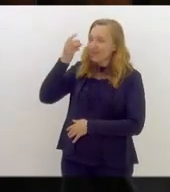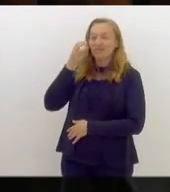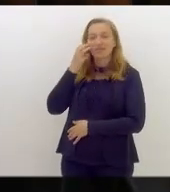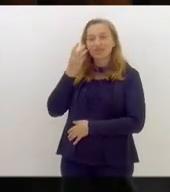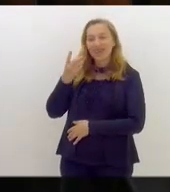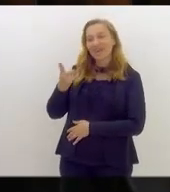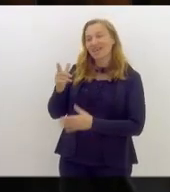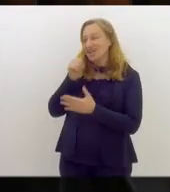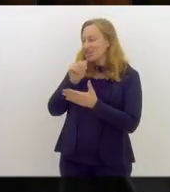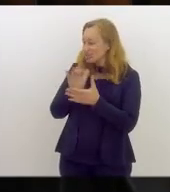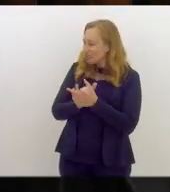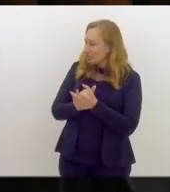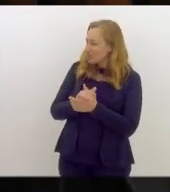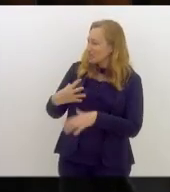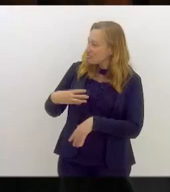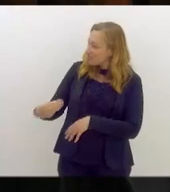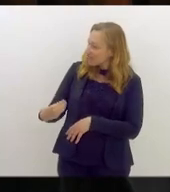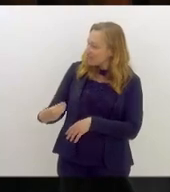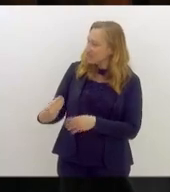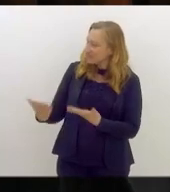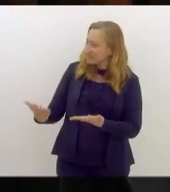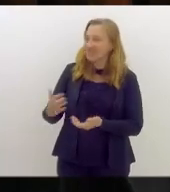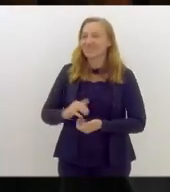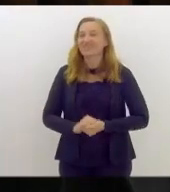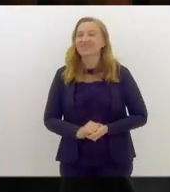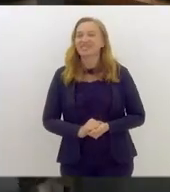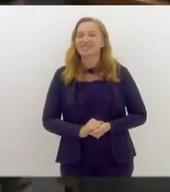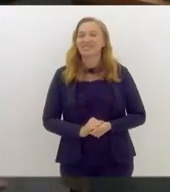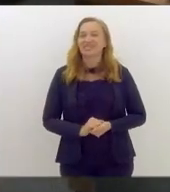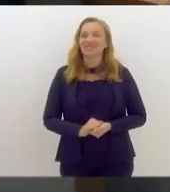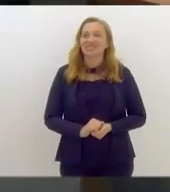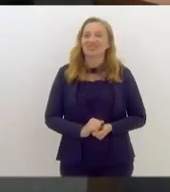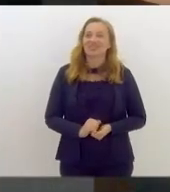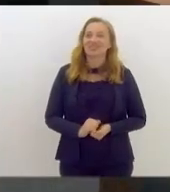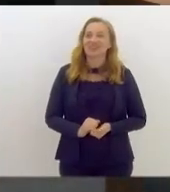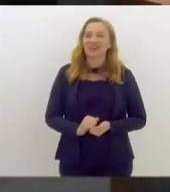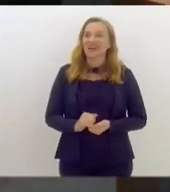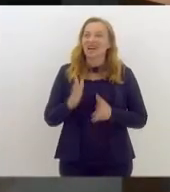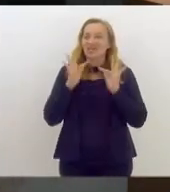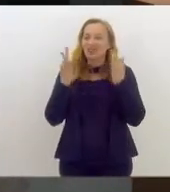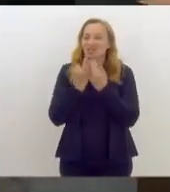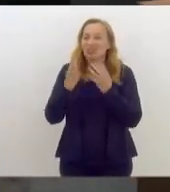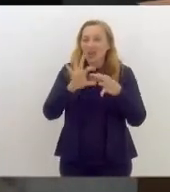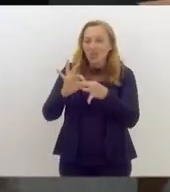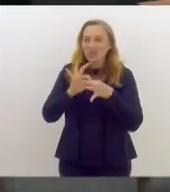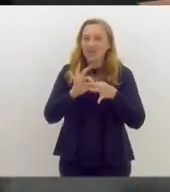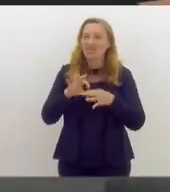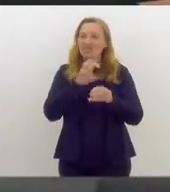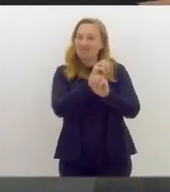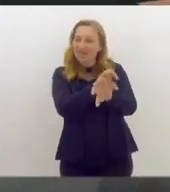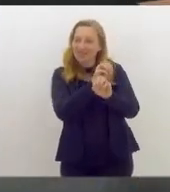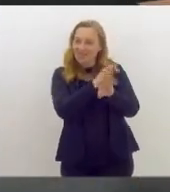esposa filhos enfim a família toda da unida pela educação